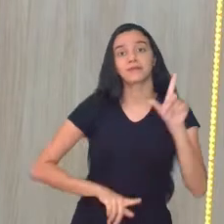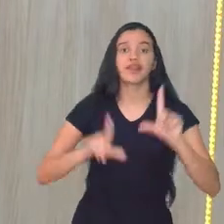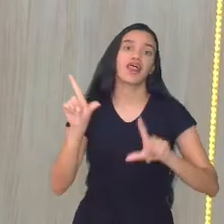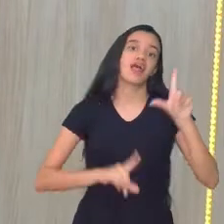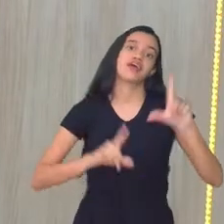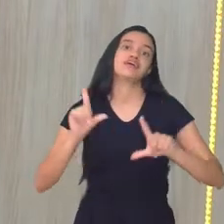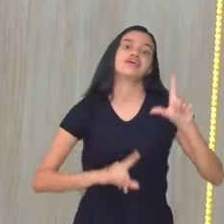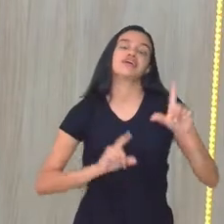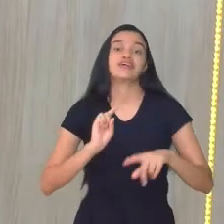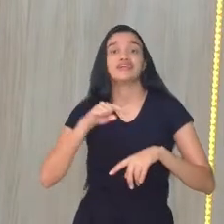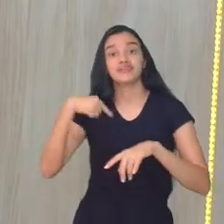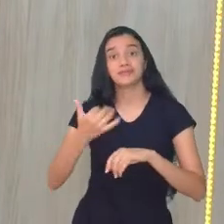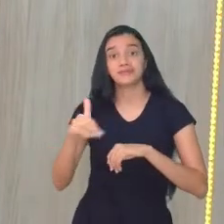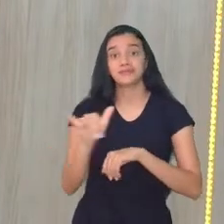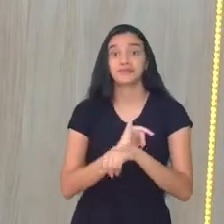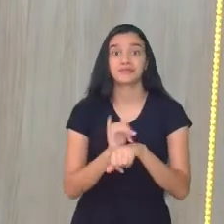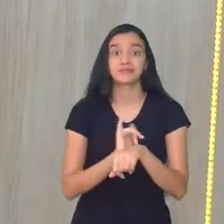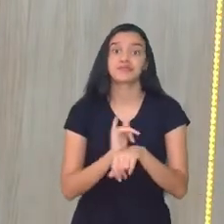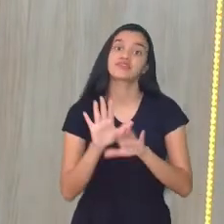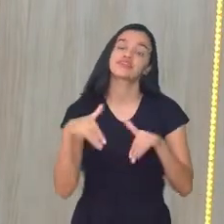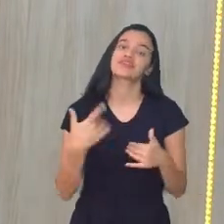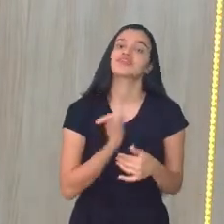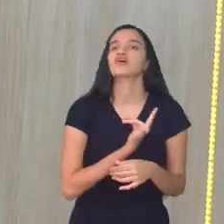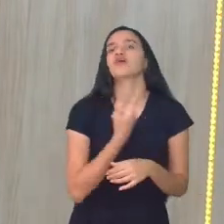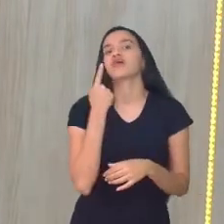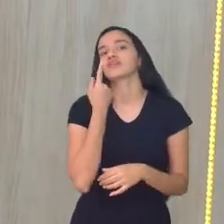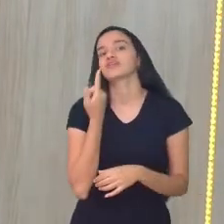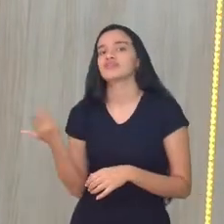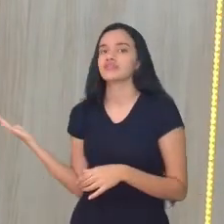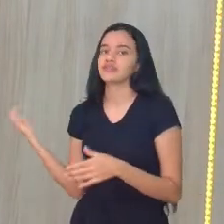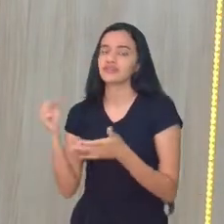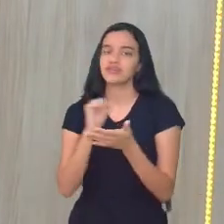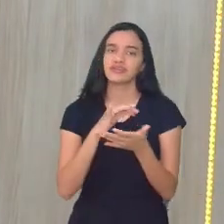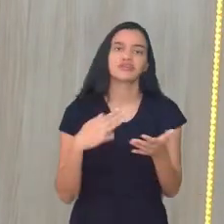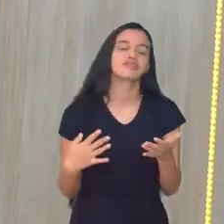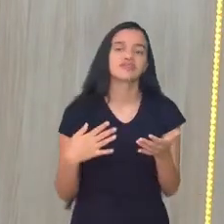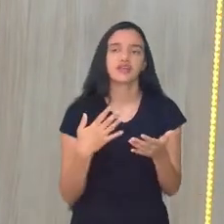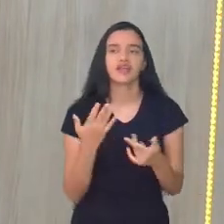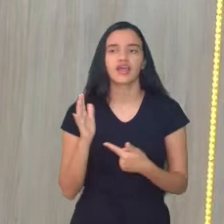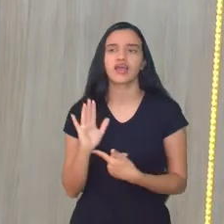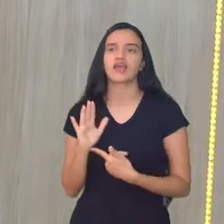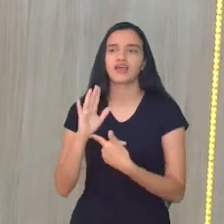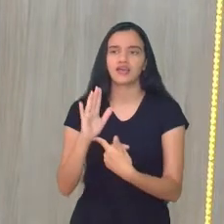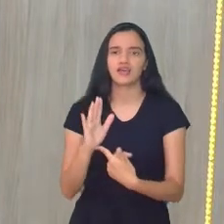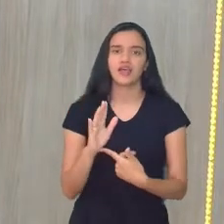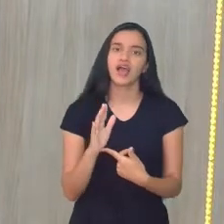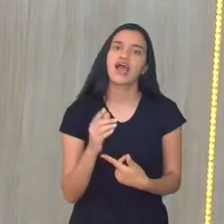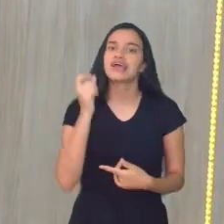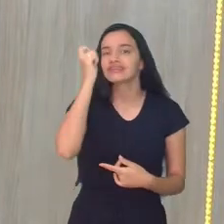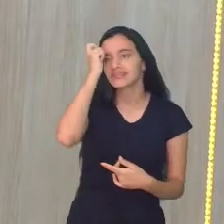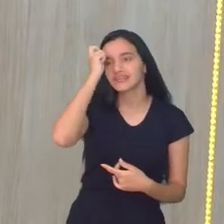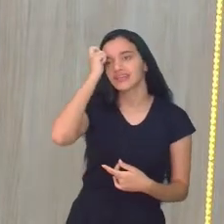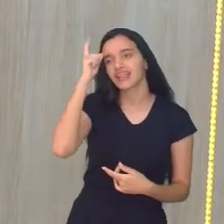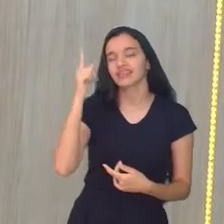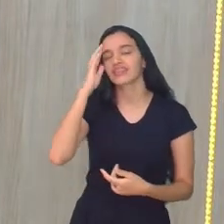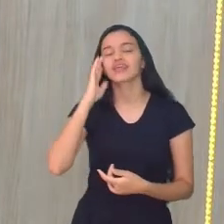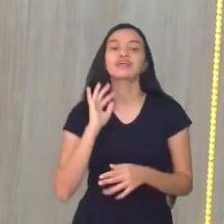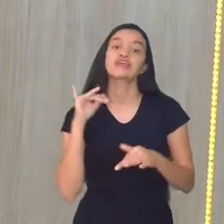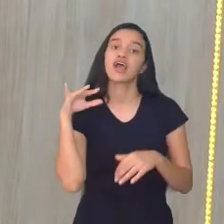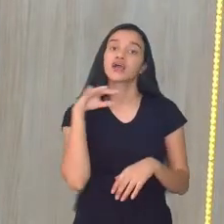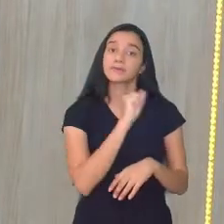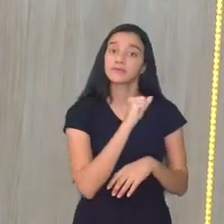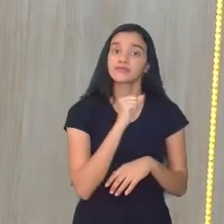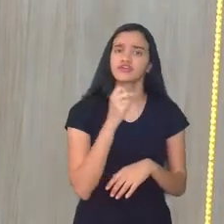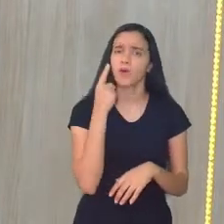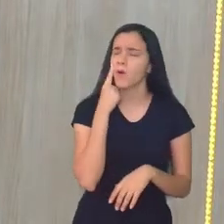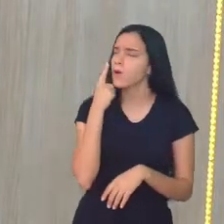como depois também pelo YouTube. Então, essa é a nossa sugestão de atividade. Eu trouxe para vocês essa ideia aqui, rapidinho, né? Então,